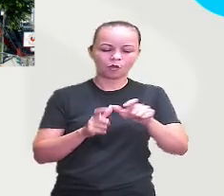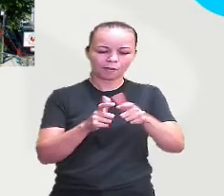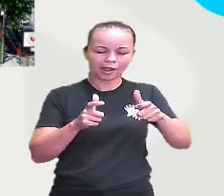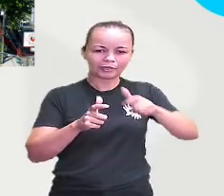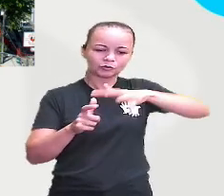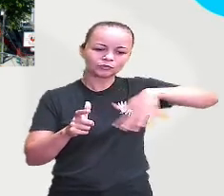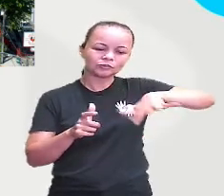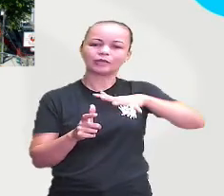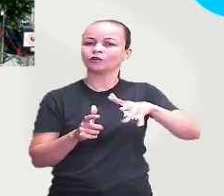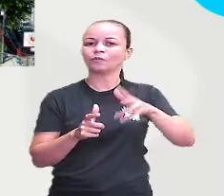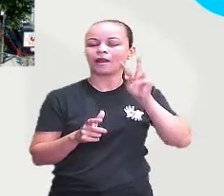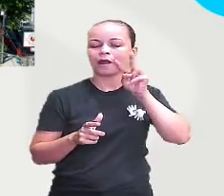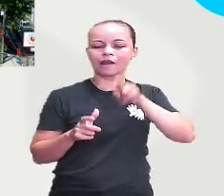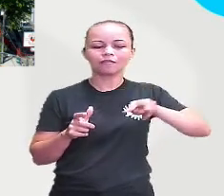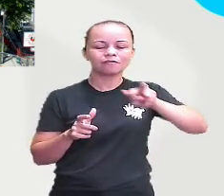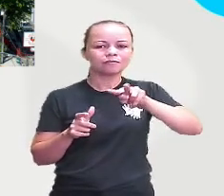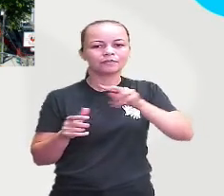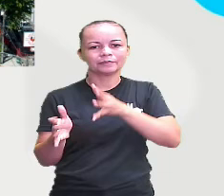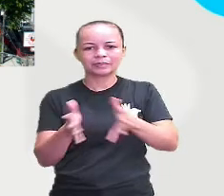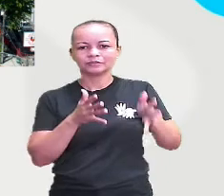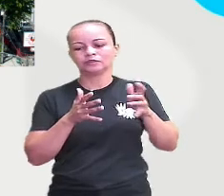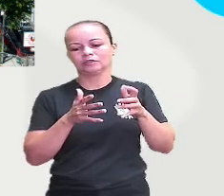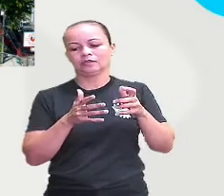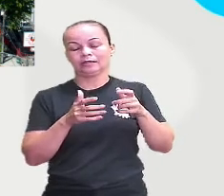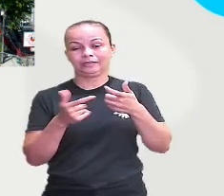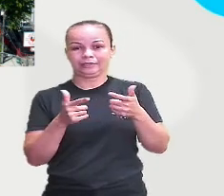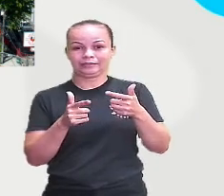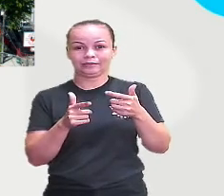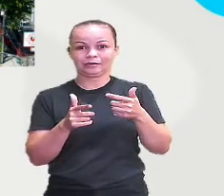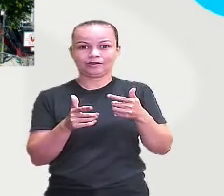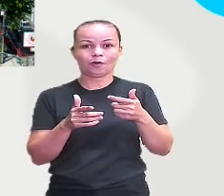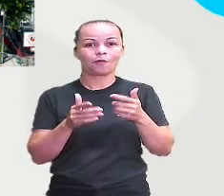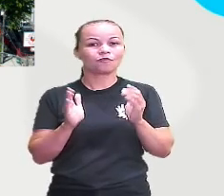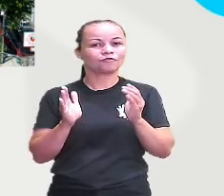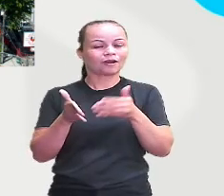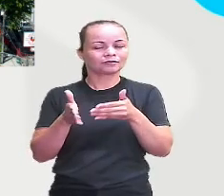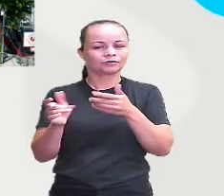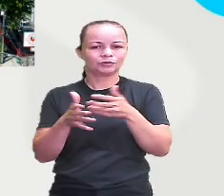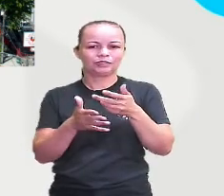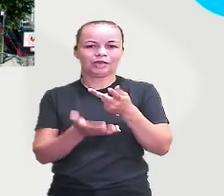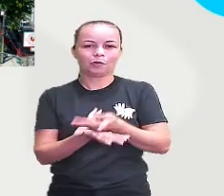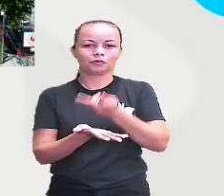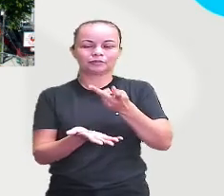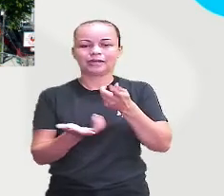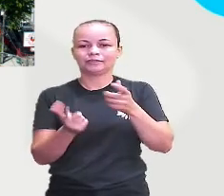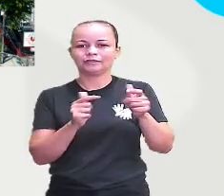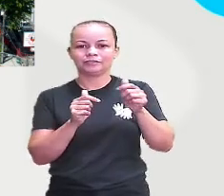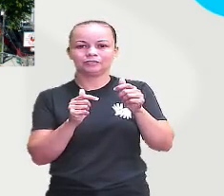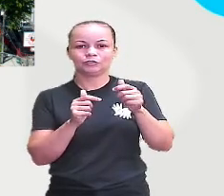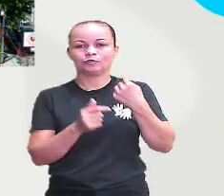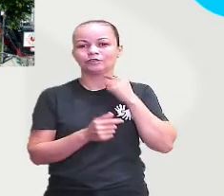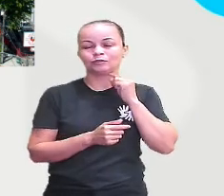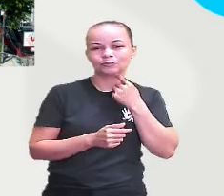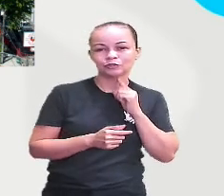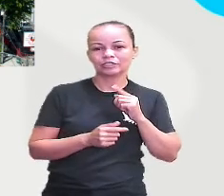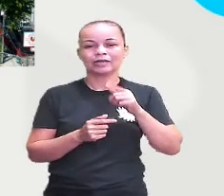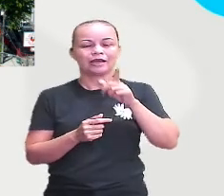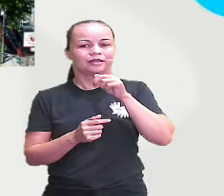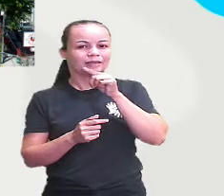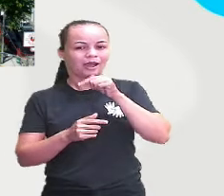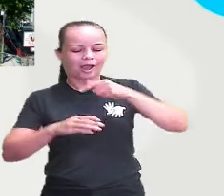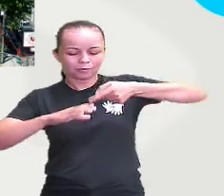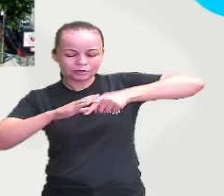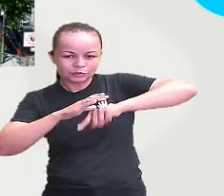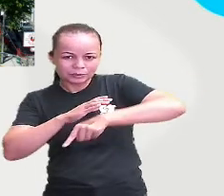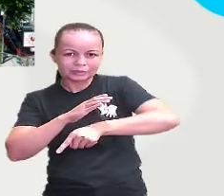que provoca poluição do solo, da atmosfera, da água subterrânea, além